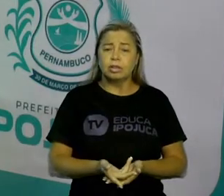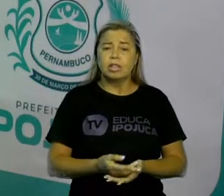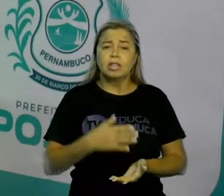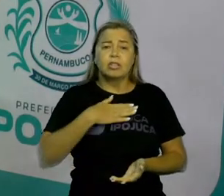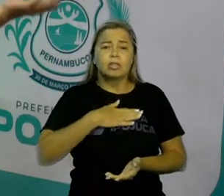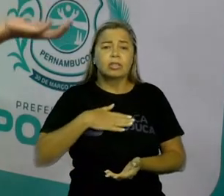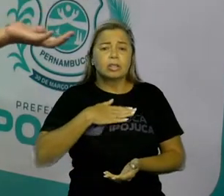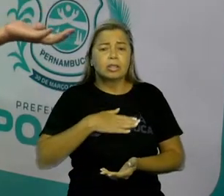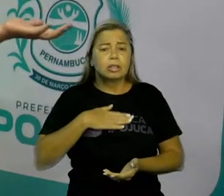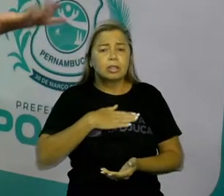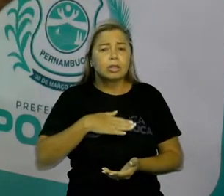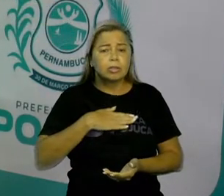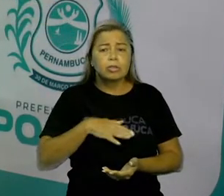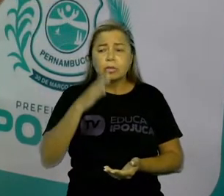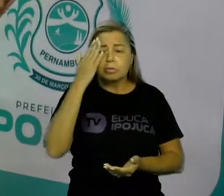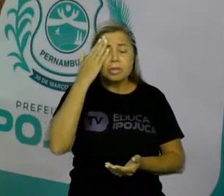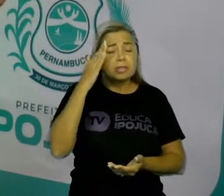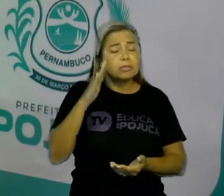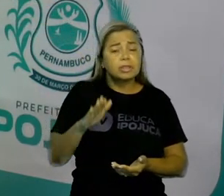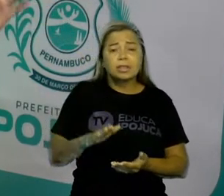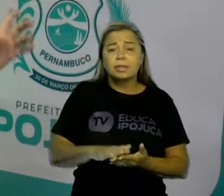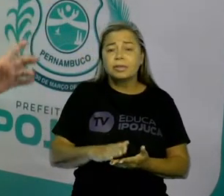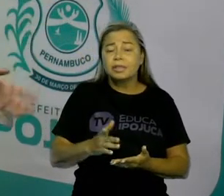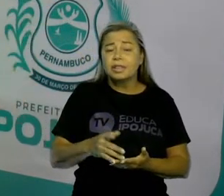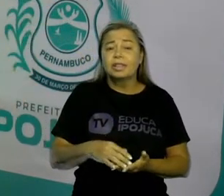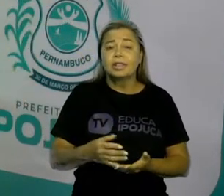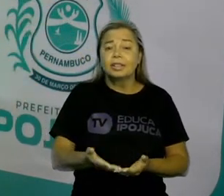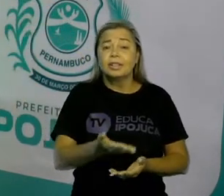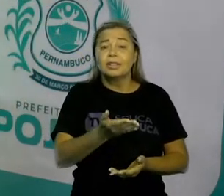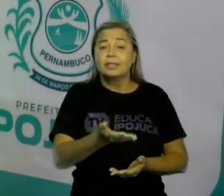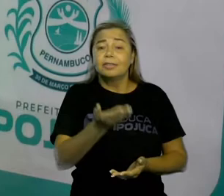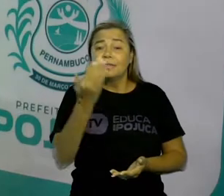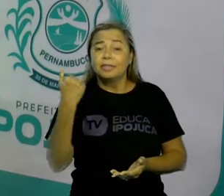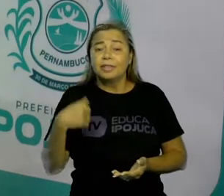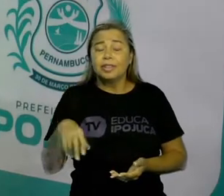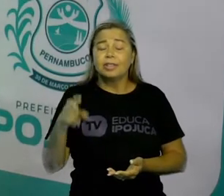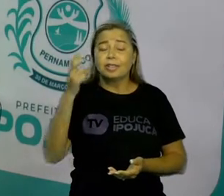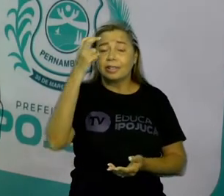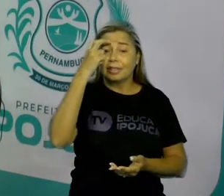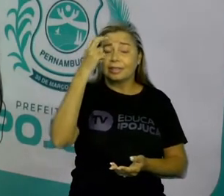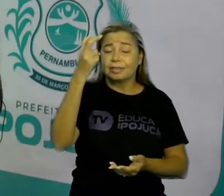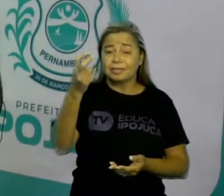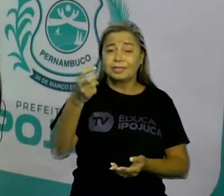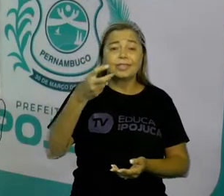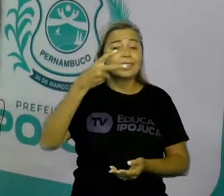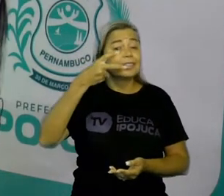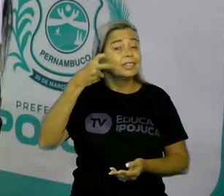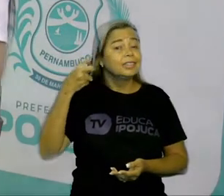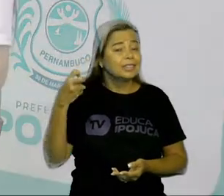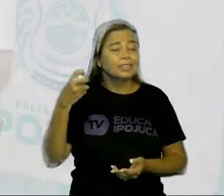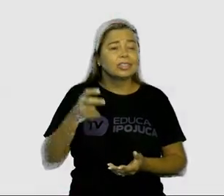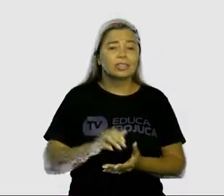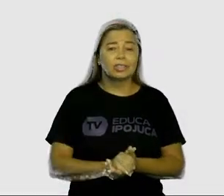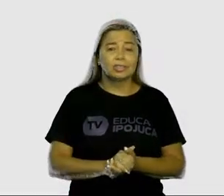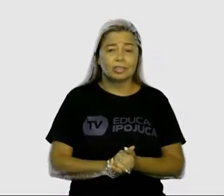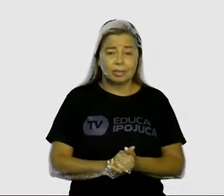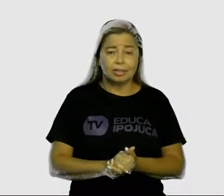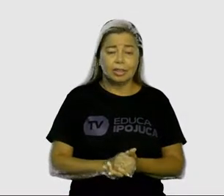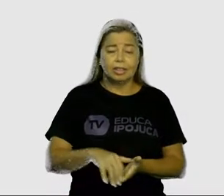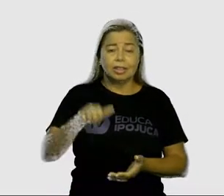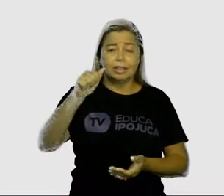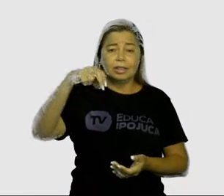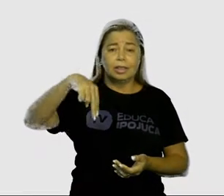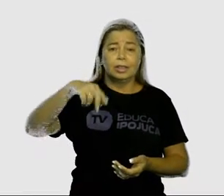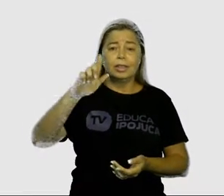que esse tipo de comida vem da cultura indígena. Como estamos vendo aqui, ó, o